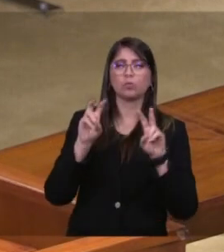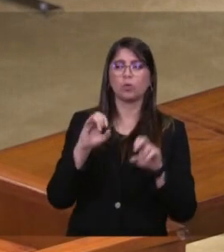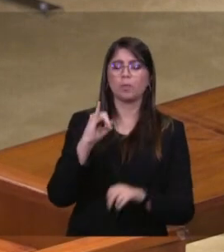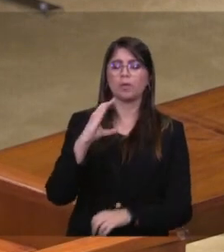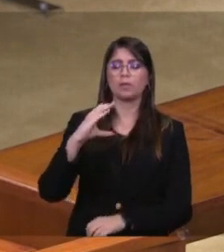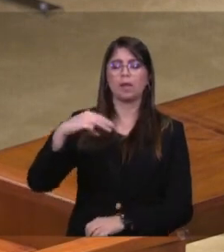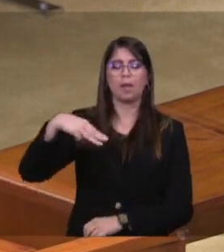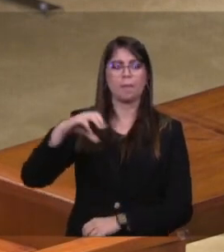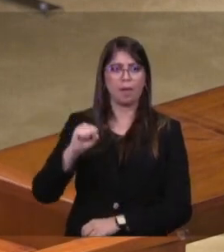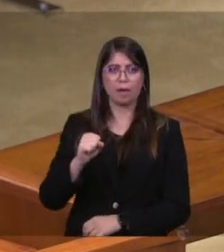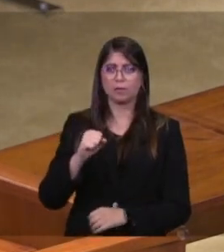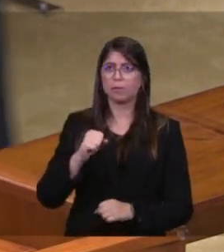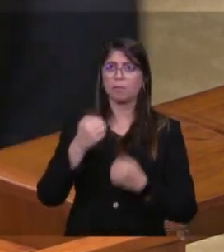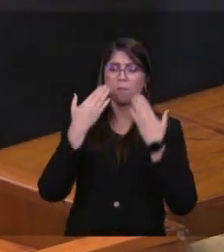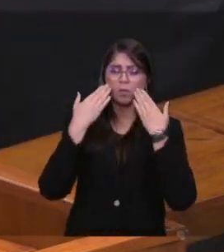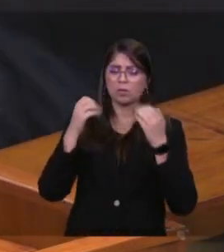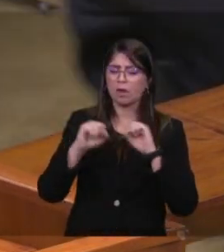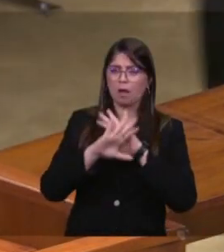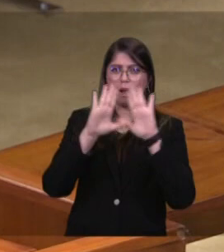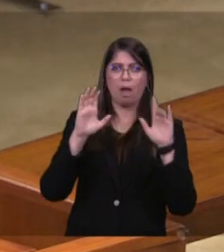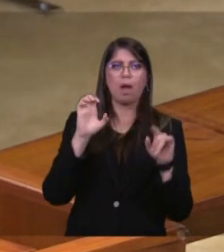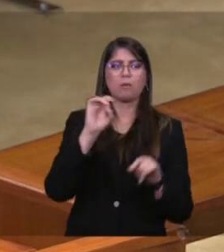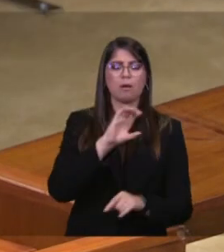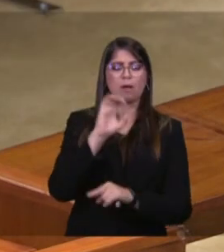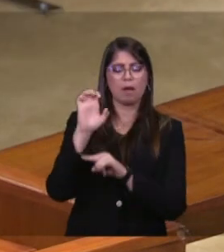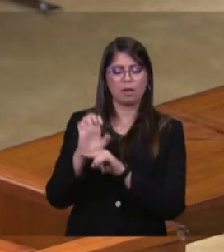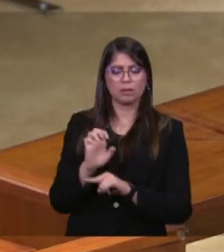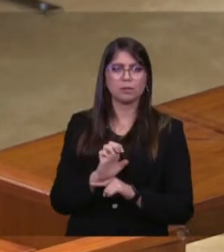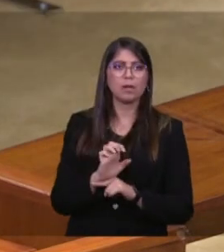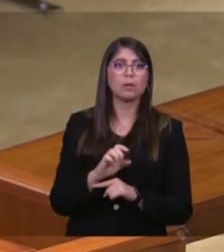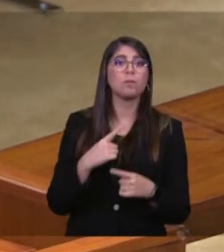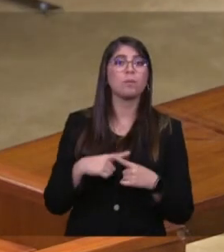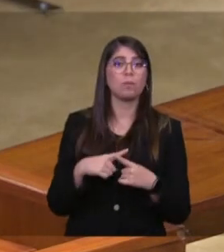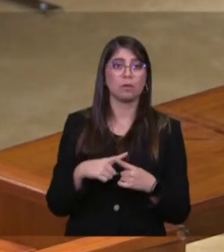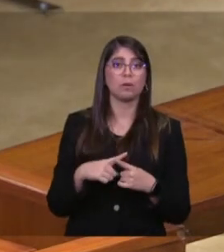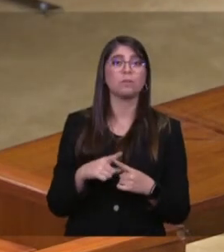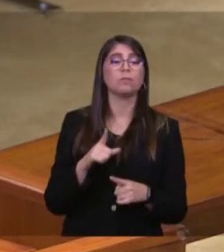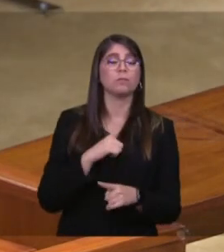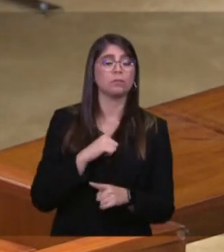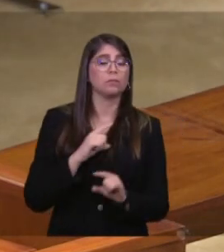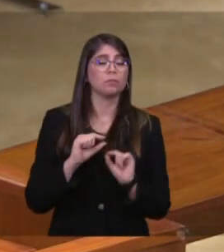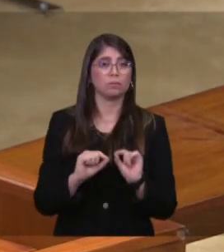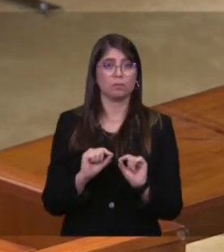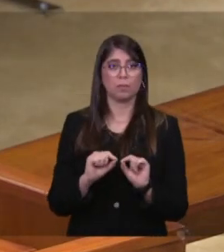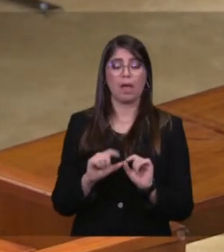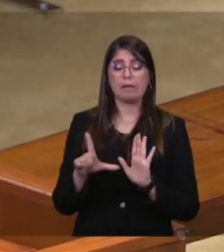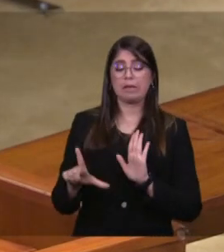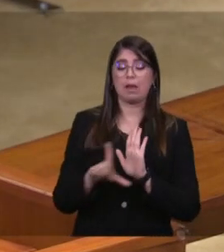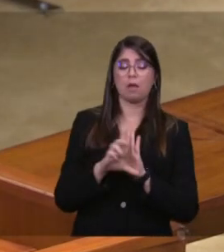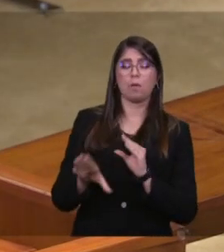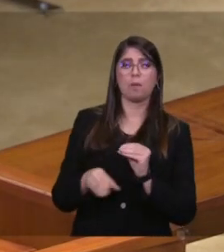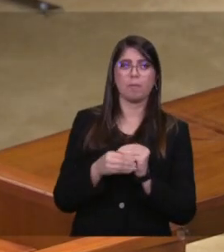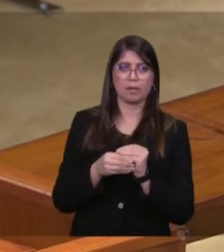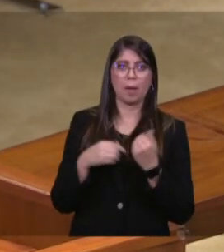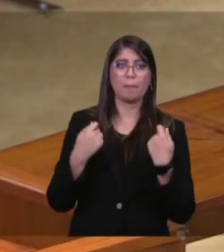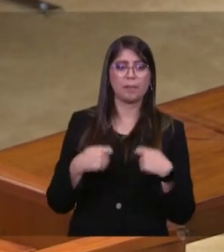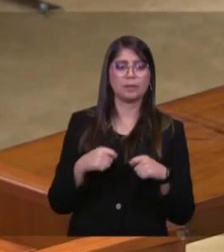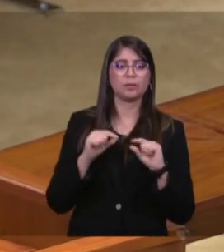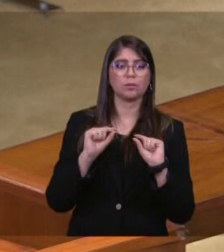ser distorcidos pelos Estados. E digo isso porque, além de tudo, é necessário que essa lei complementar